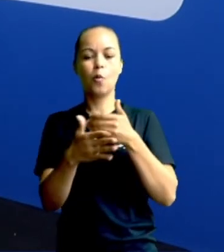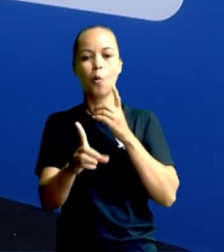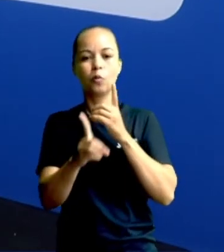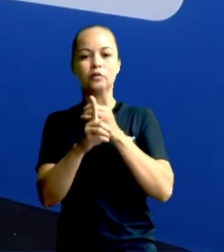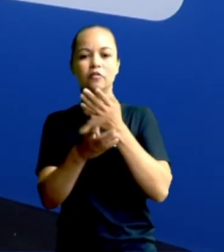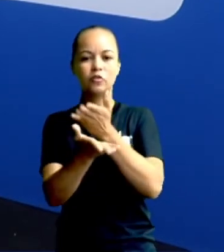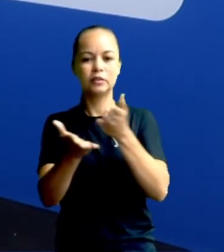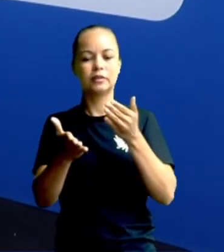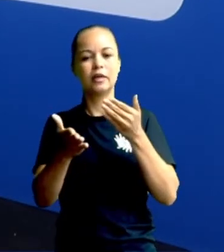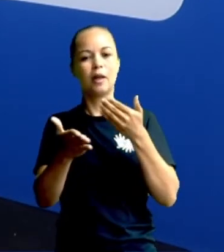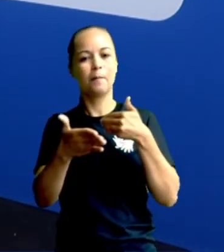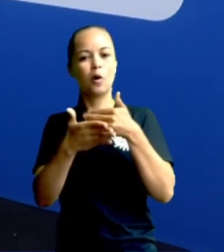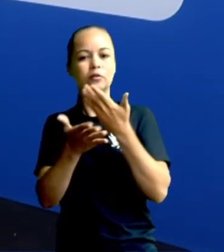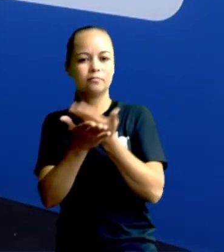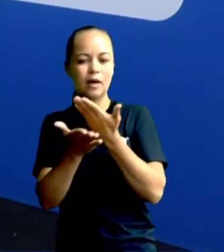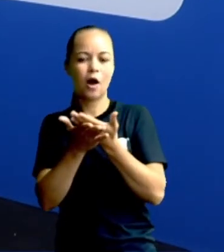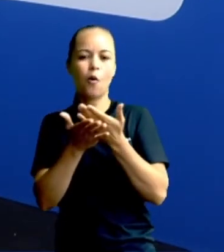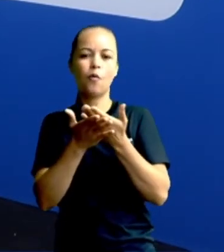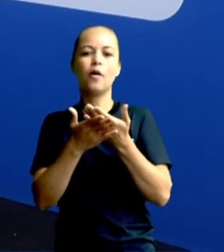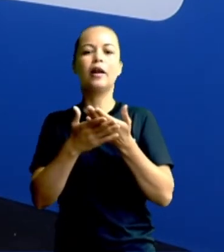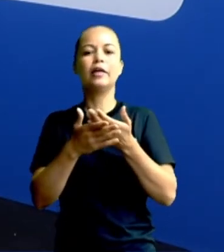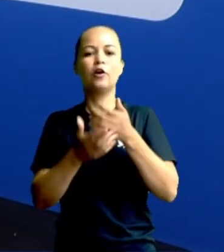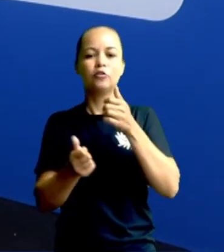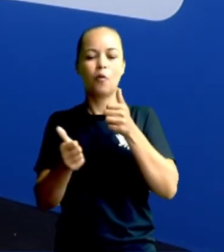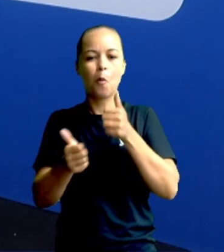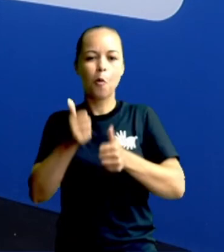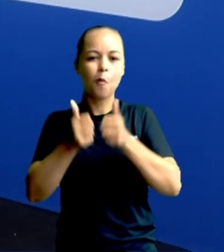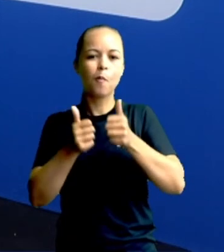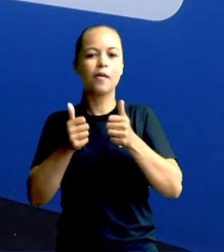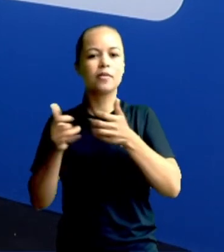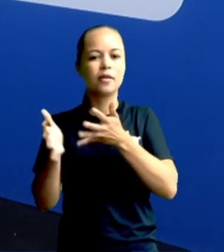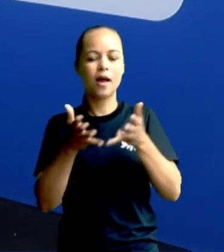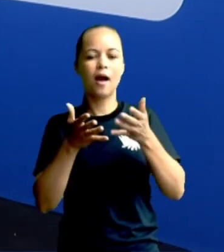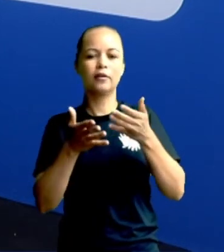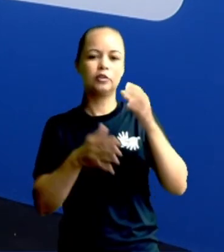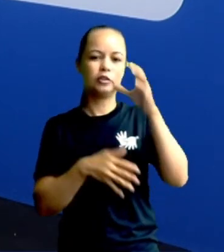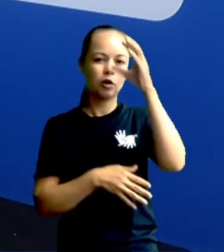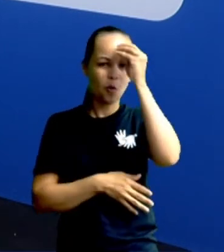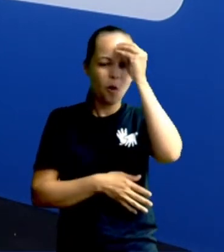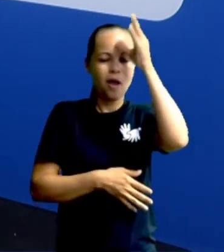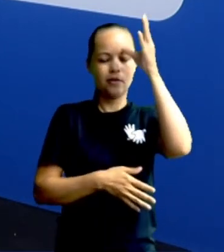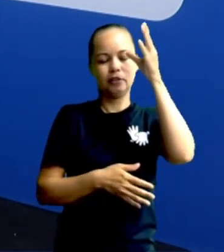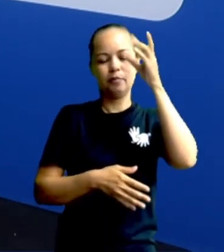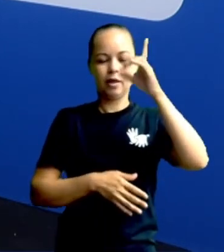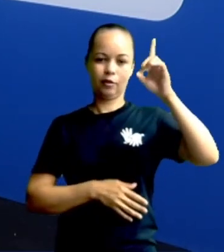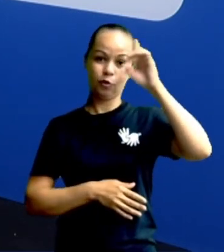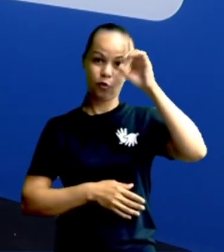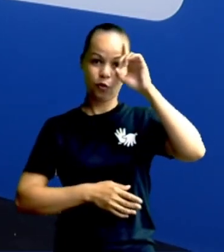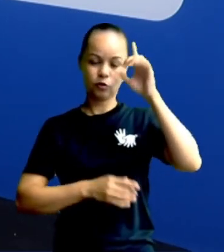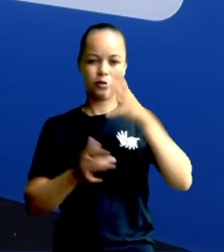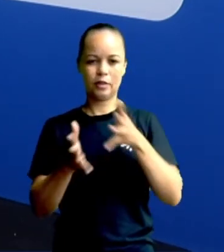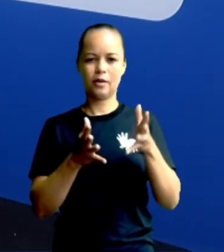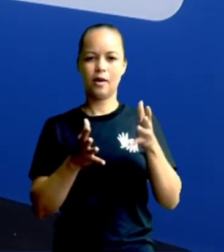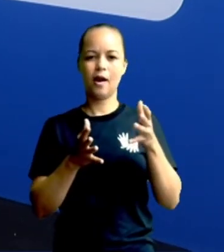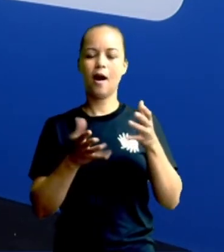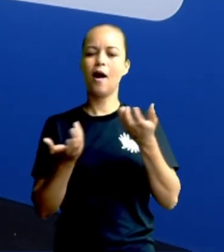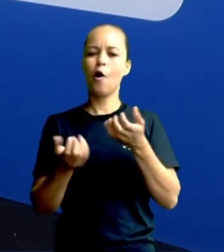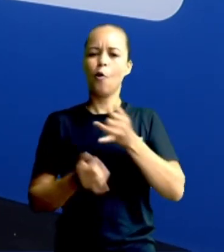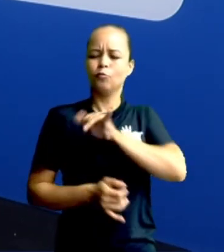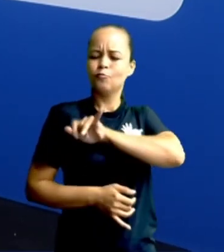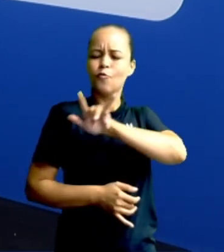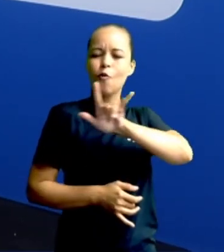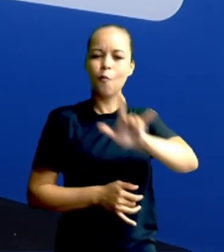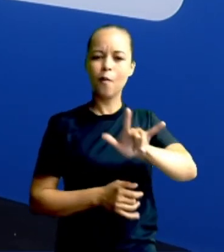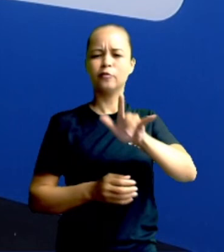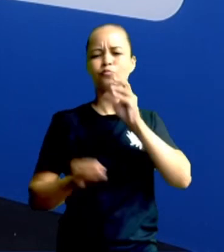aulas. E aí a gente vai compartilhar esse conhecimento a cada dia mais. Tá certo? Olha, beijo no coração de